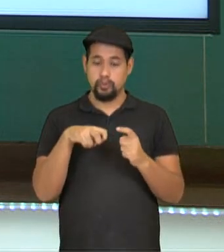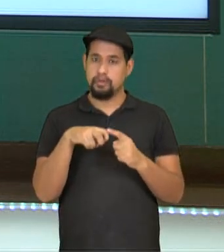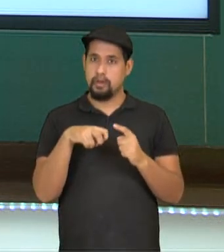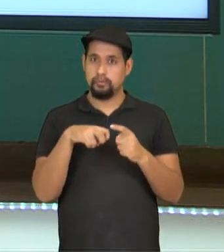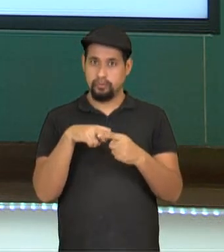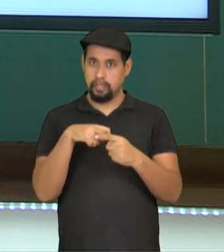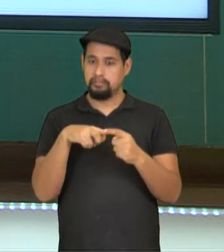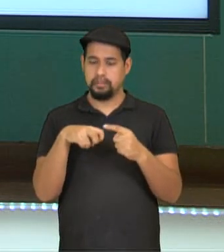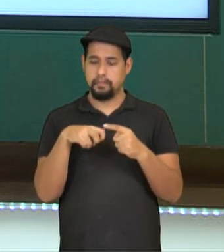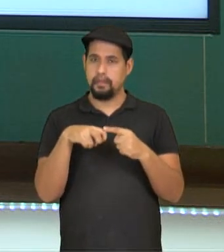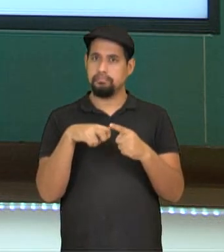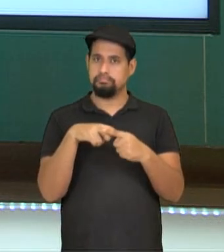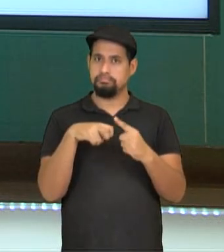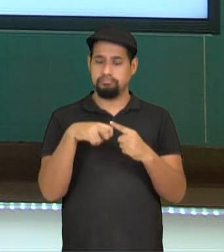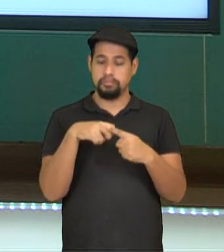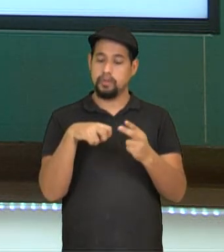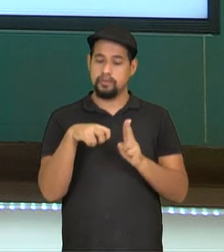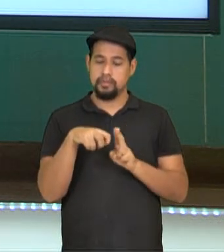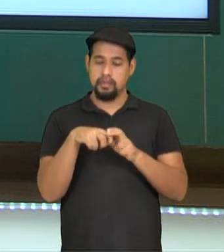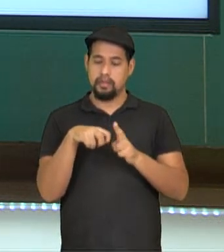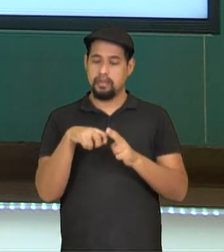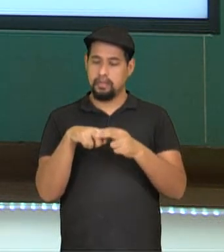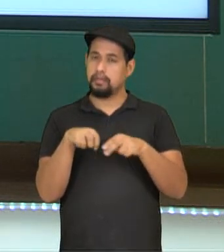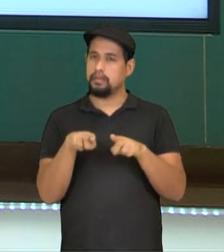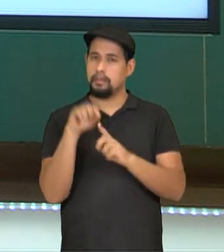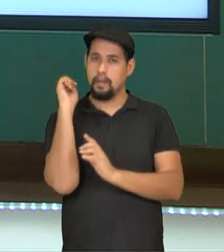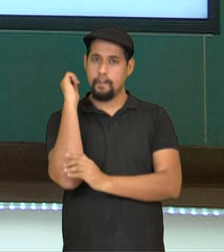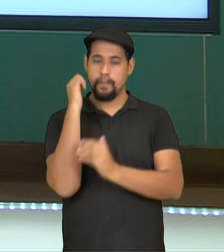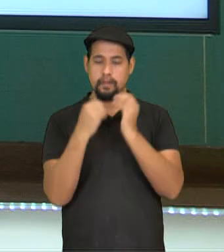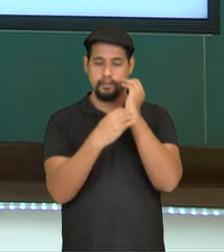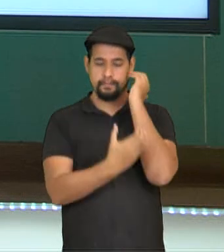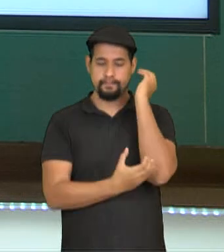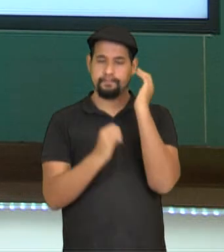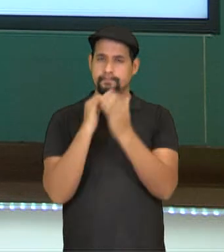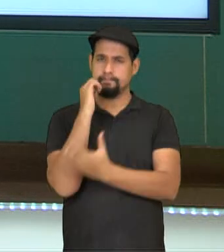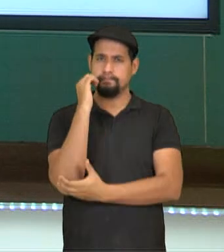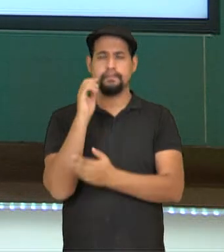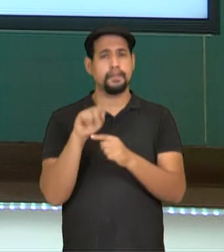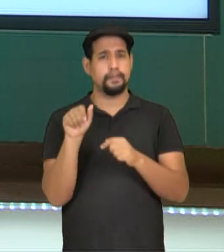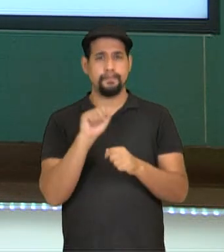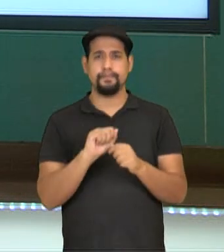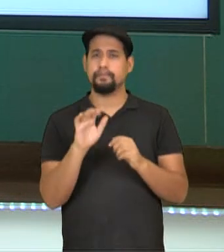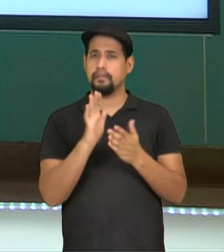cotoveleiras. E ainda para proteger as suas mãos, você também pode fazer